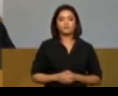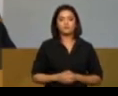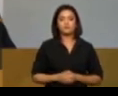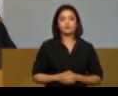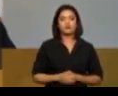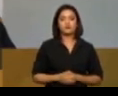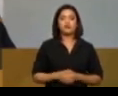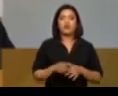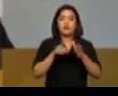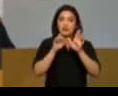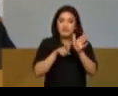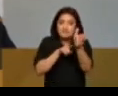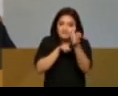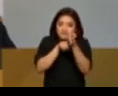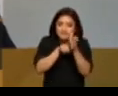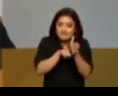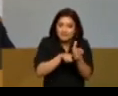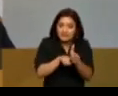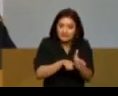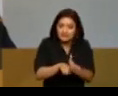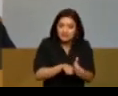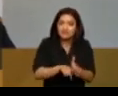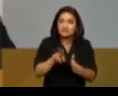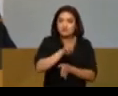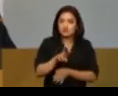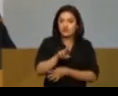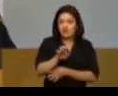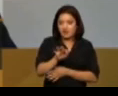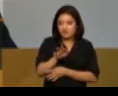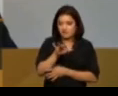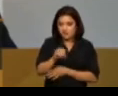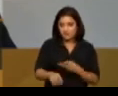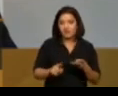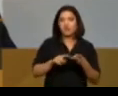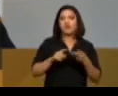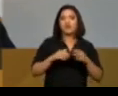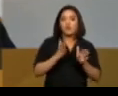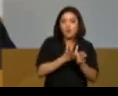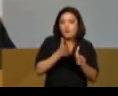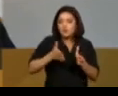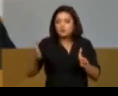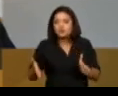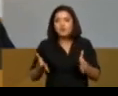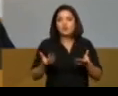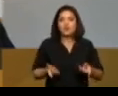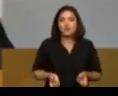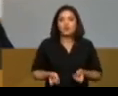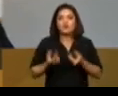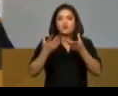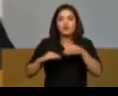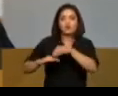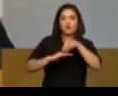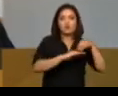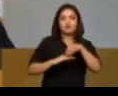a pesquisa, a lavra, a refinação, o processamento, o comércio e o transporte